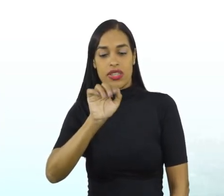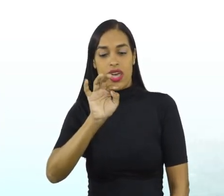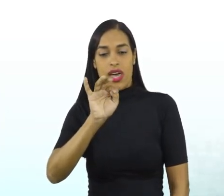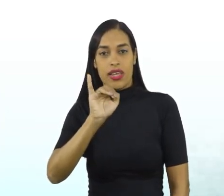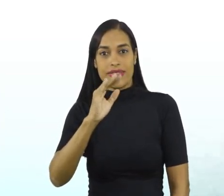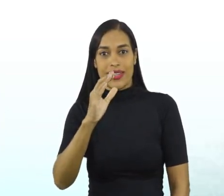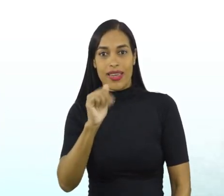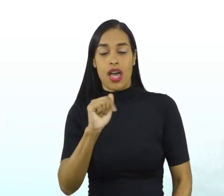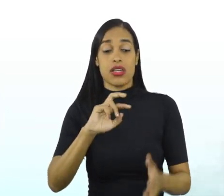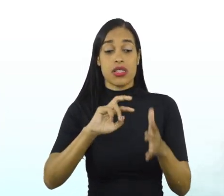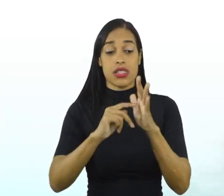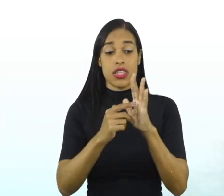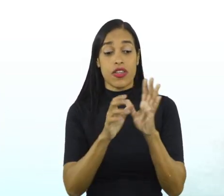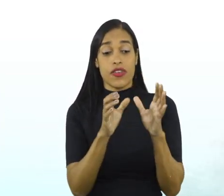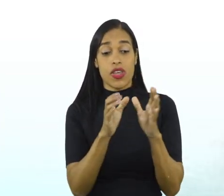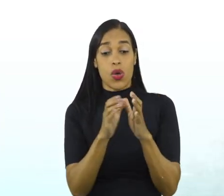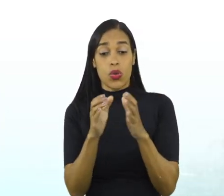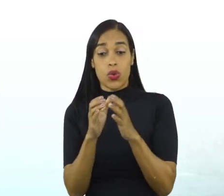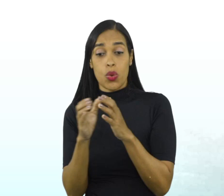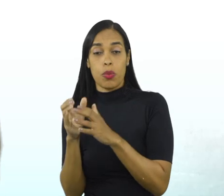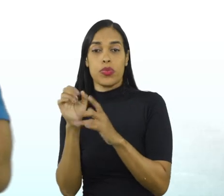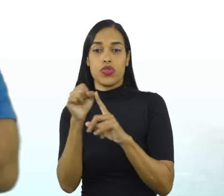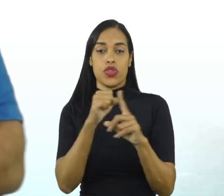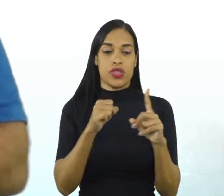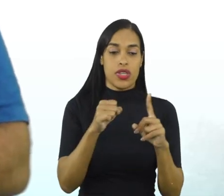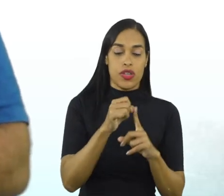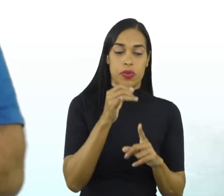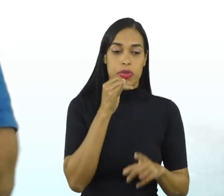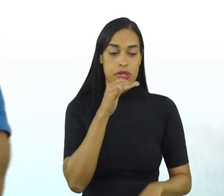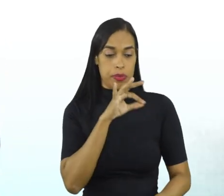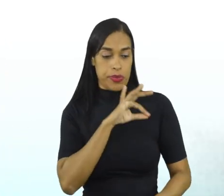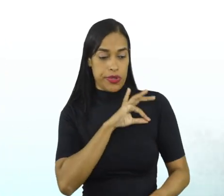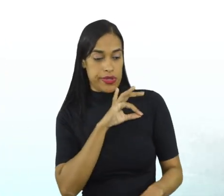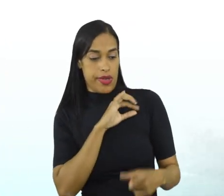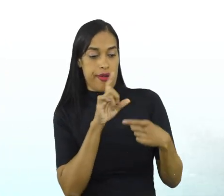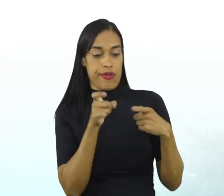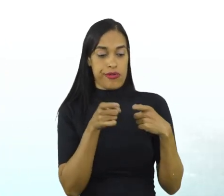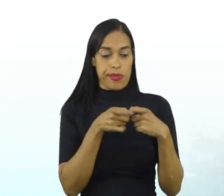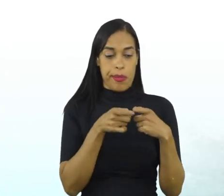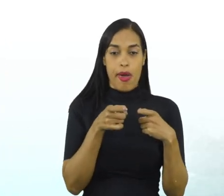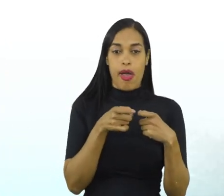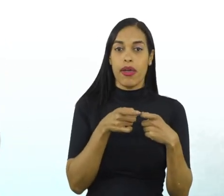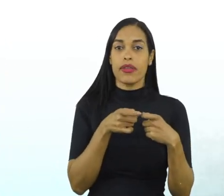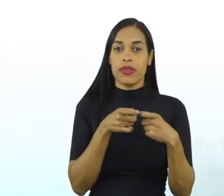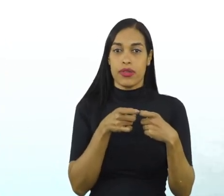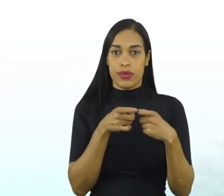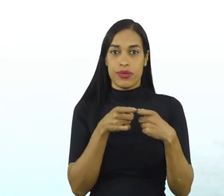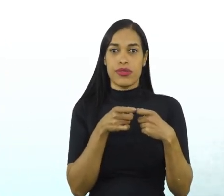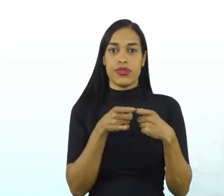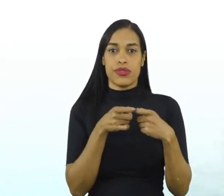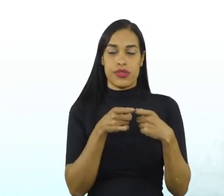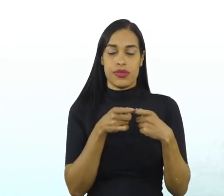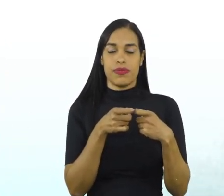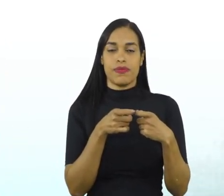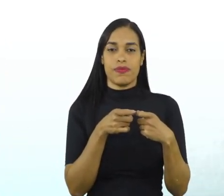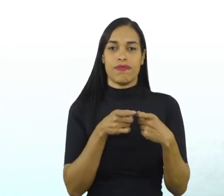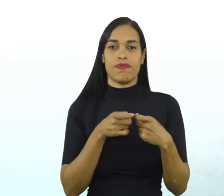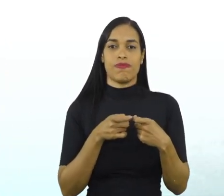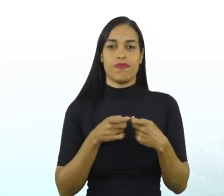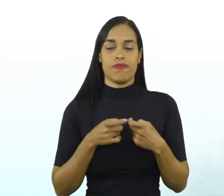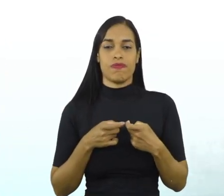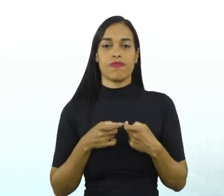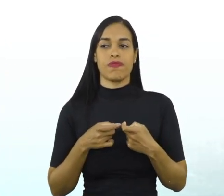respeito a grupos sociais, por exemplo, policiais, médicos, não é? Tem a ver também com a